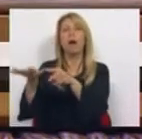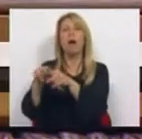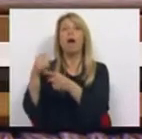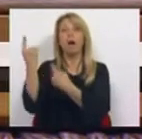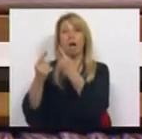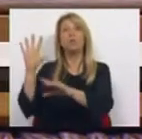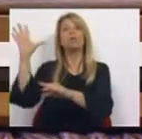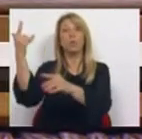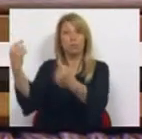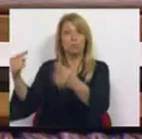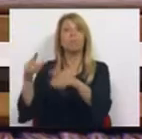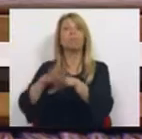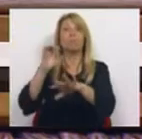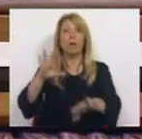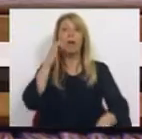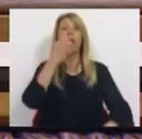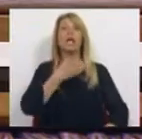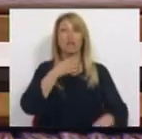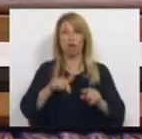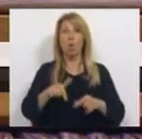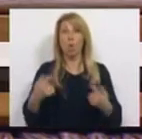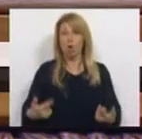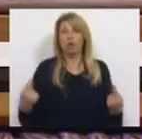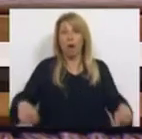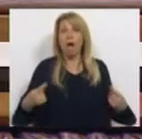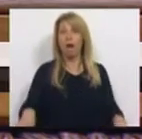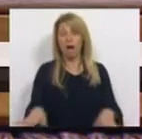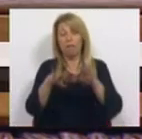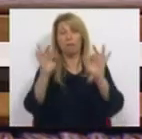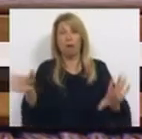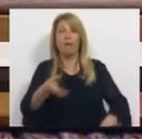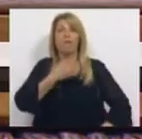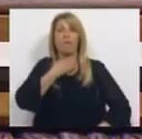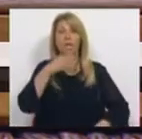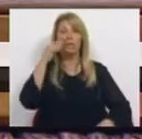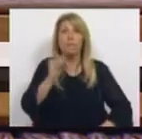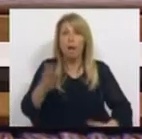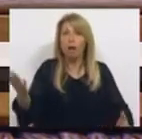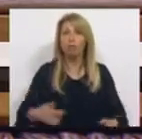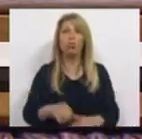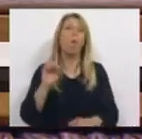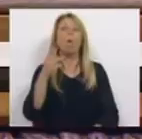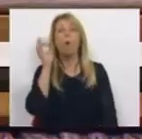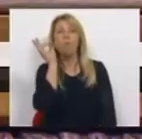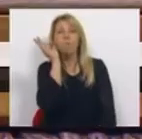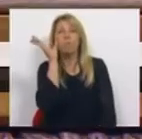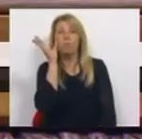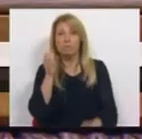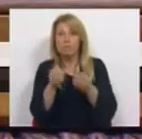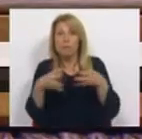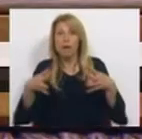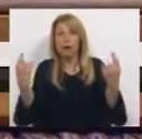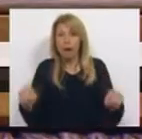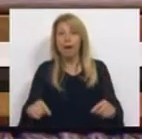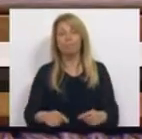alguns dos acontecimentos da crise que hoje vivemos, como seja a falência de bancos ou as fraudes em larga escala.